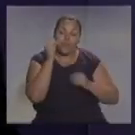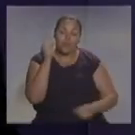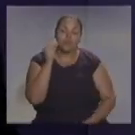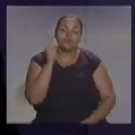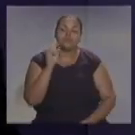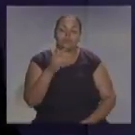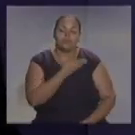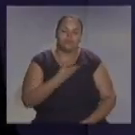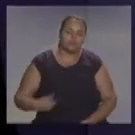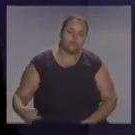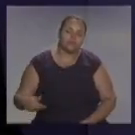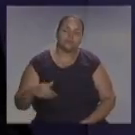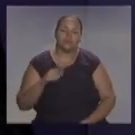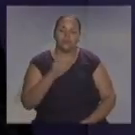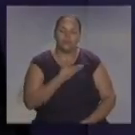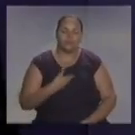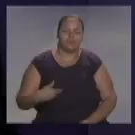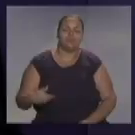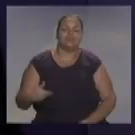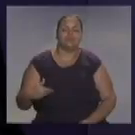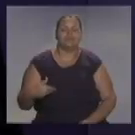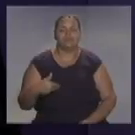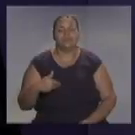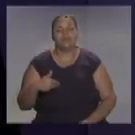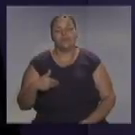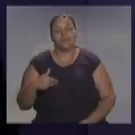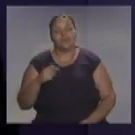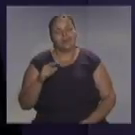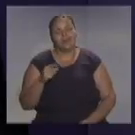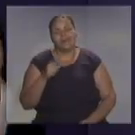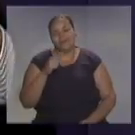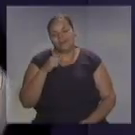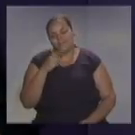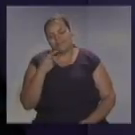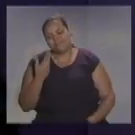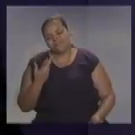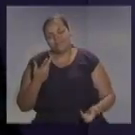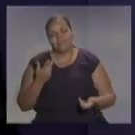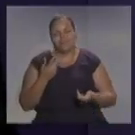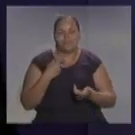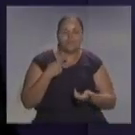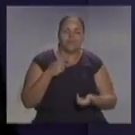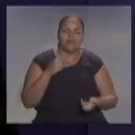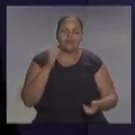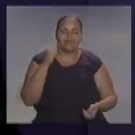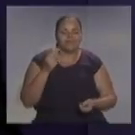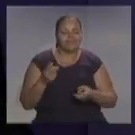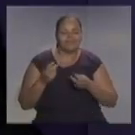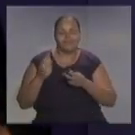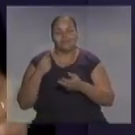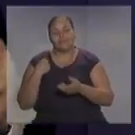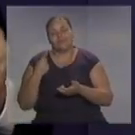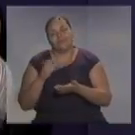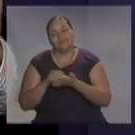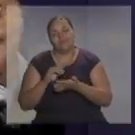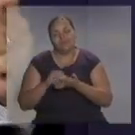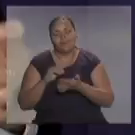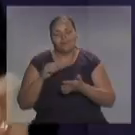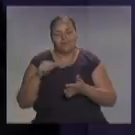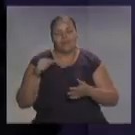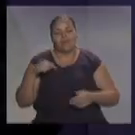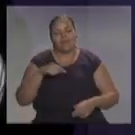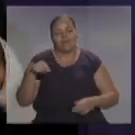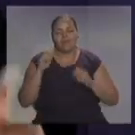mostra ao governador que o governador está equivocado em relação a esse parlamento. Esse parlamento tem dado a